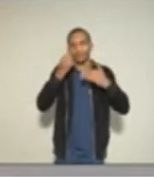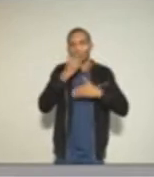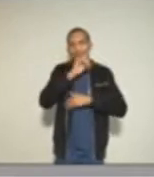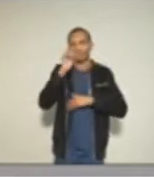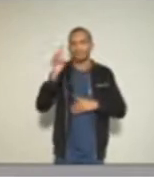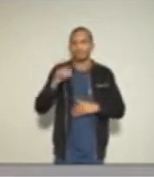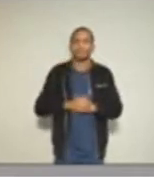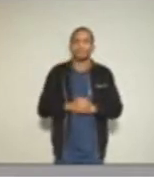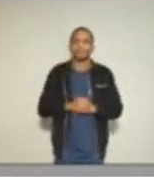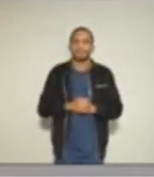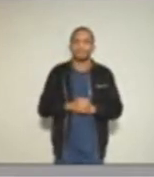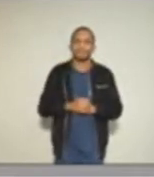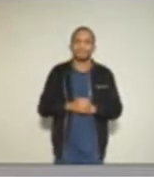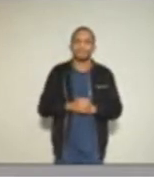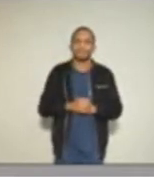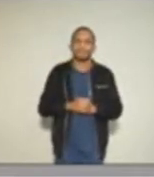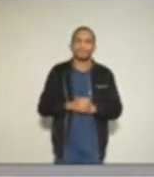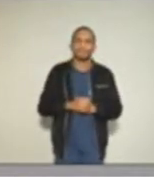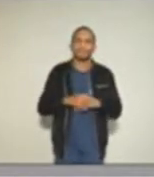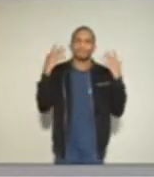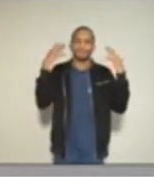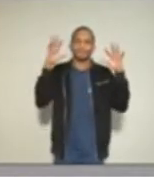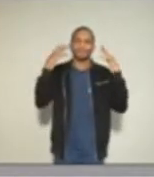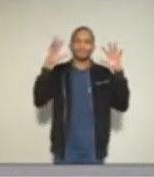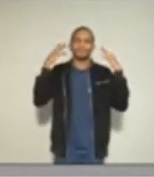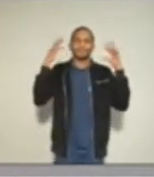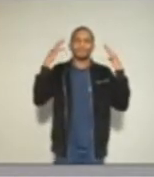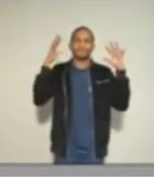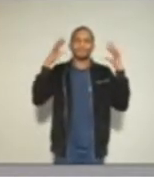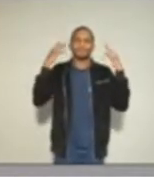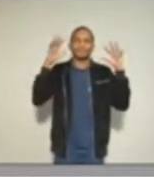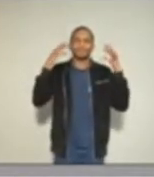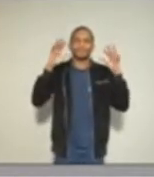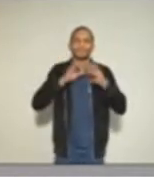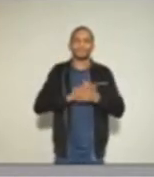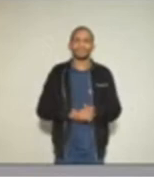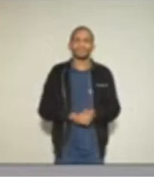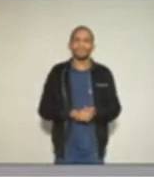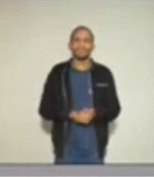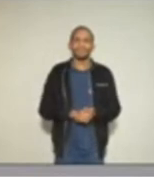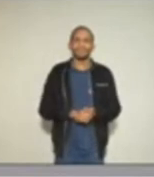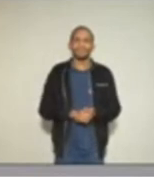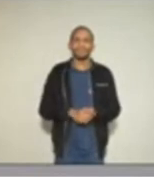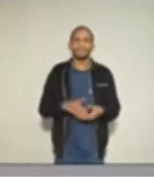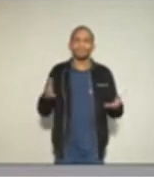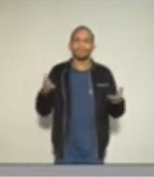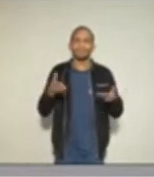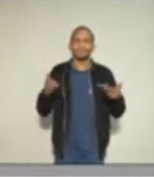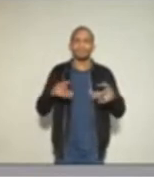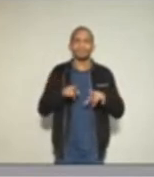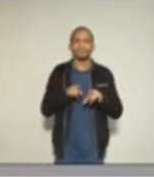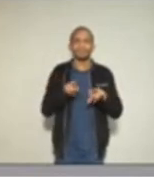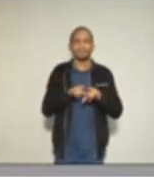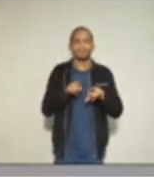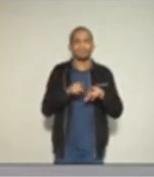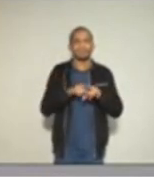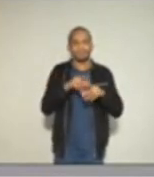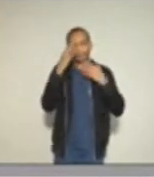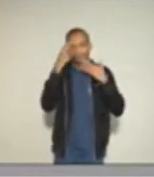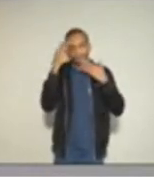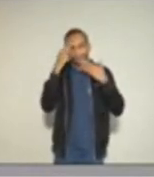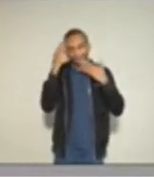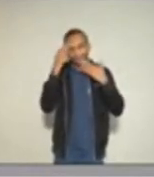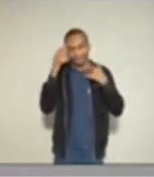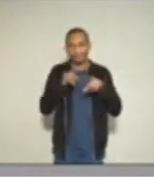dia. Nós gostaríamos de registrar e agradecer